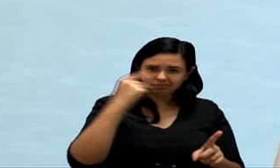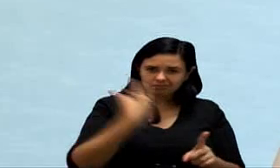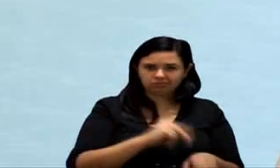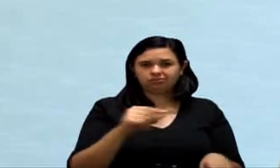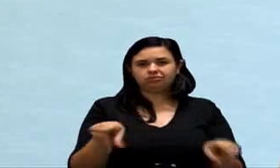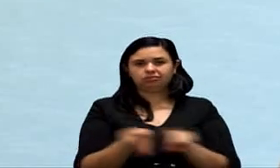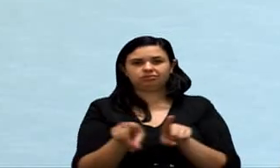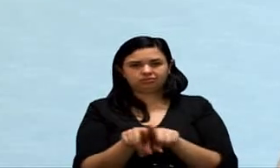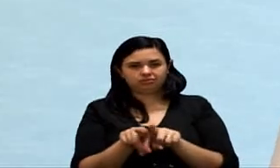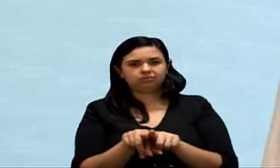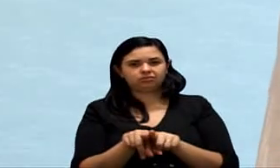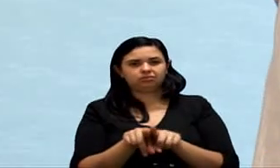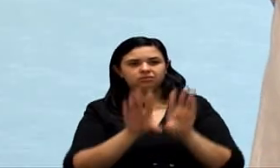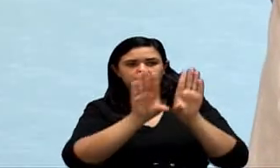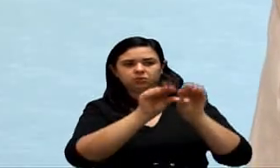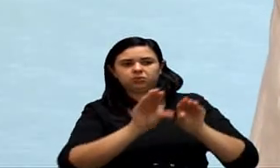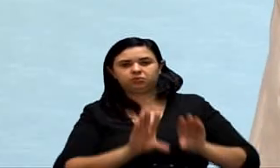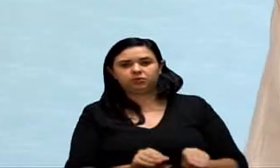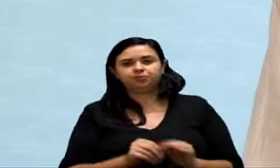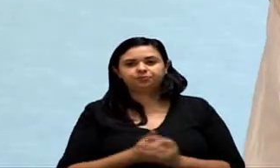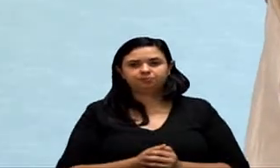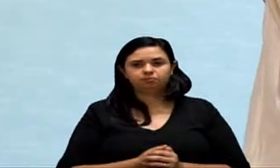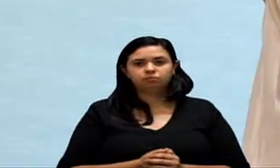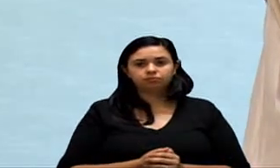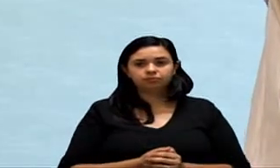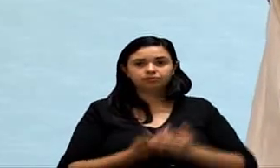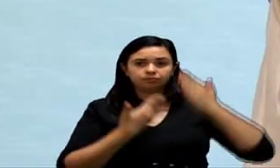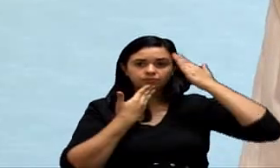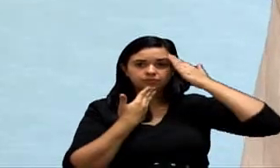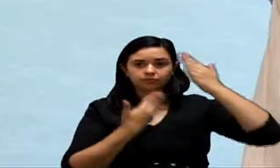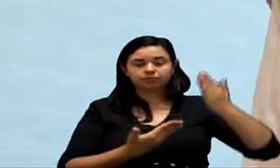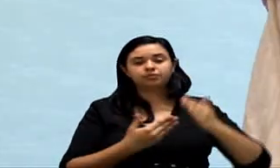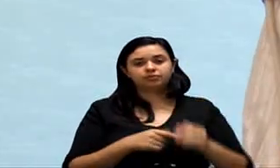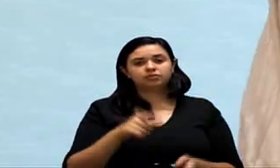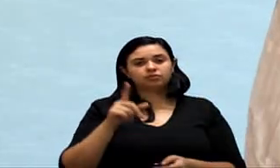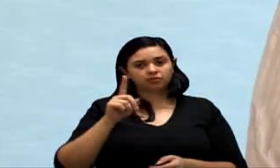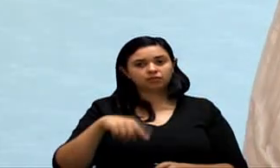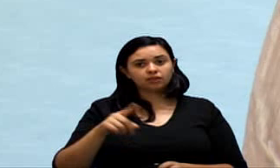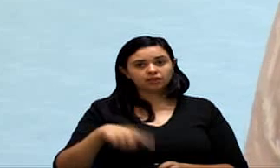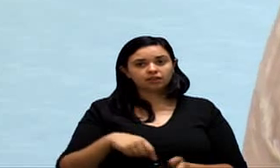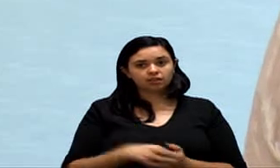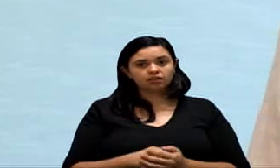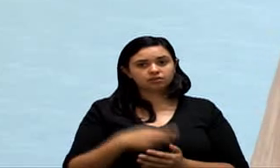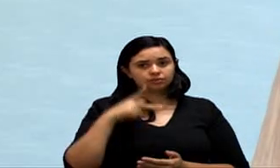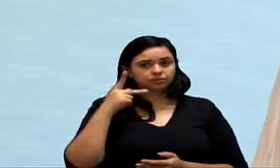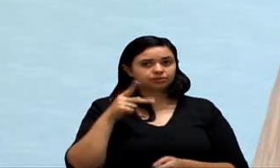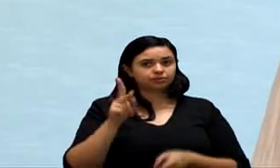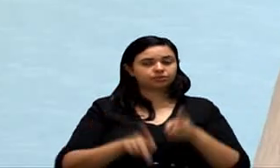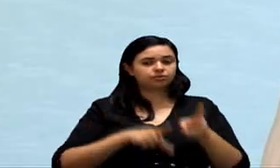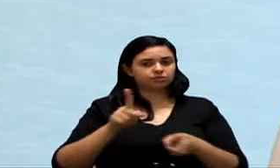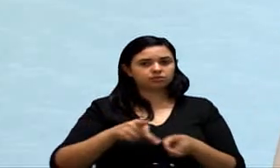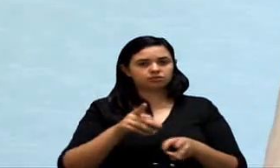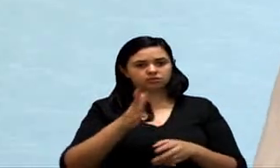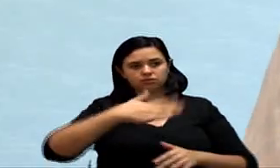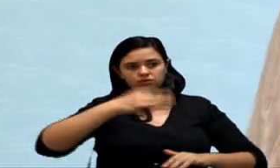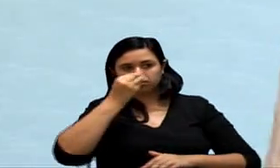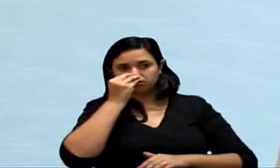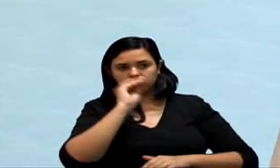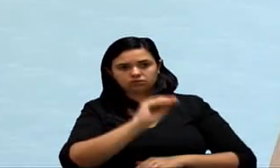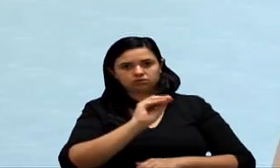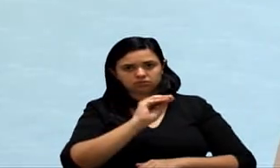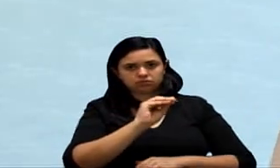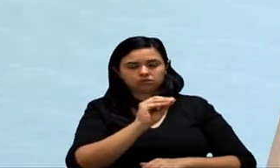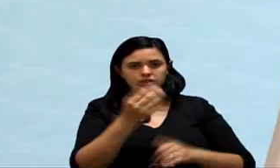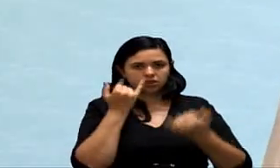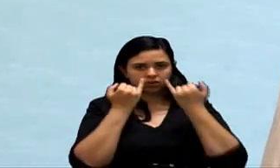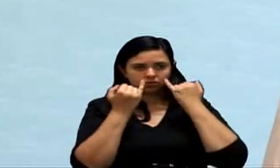de casa. Então, obrigado. Eu agradeço, presidente. É caso de política pública e não de nós ignorarmos esses números